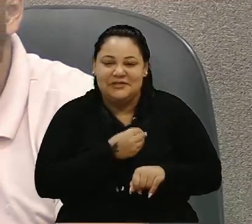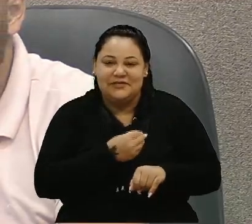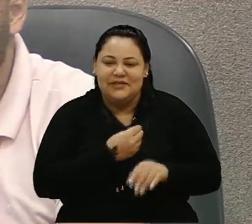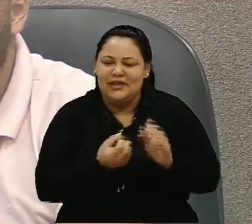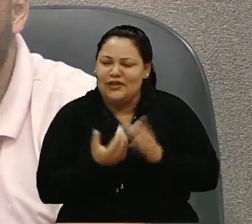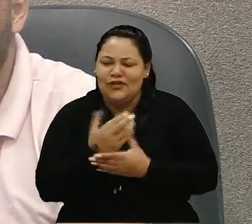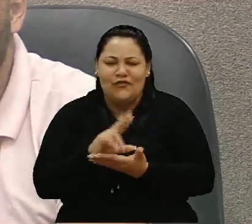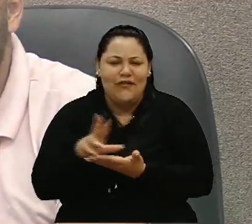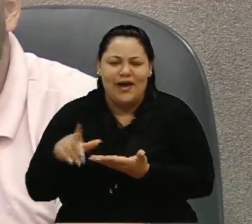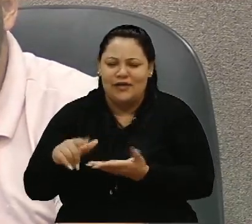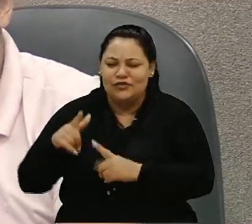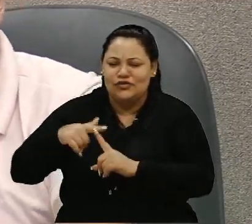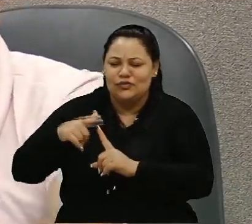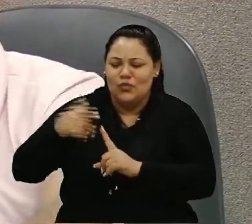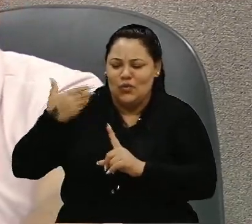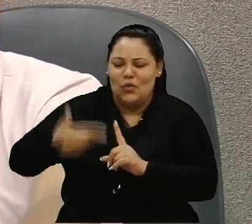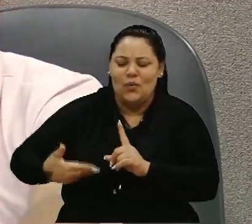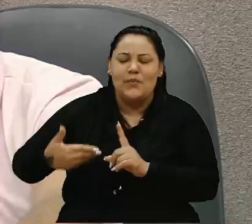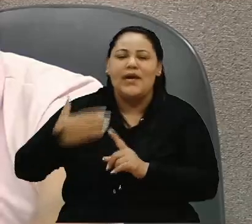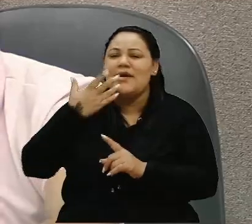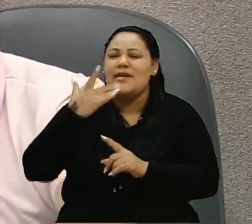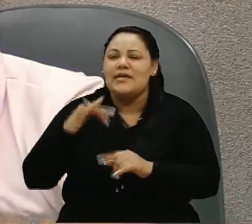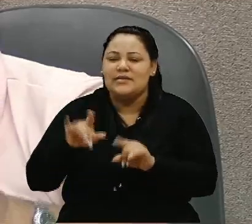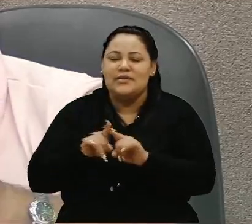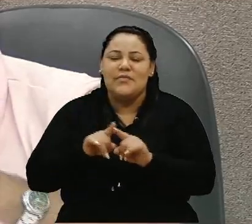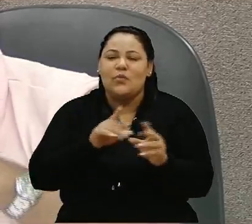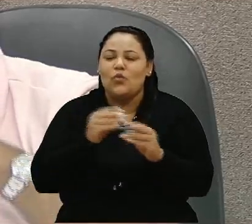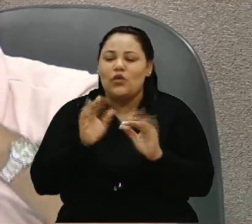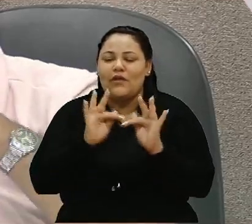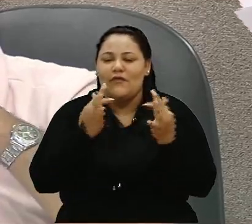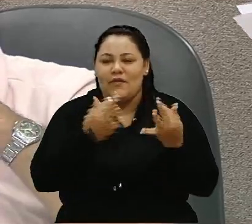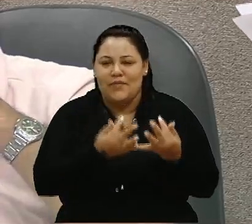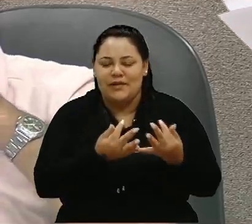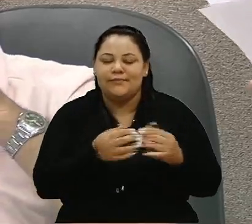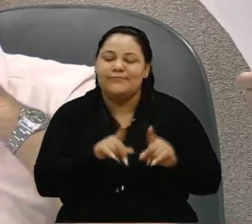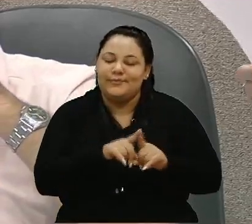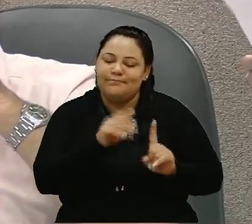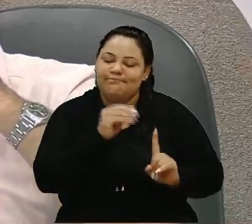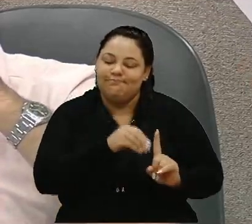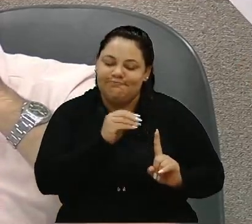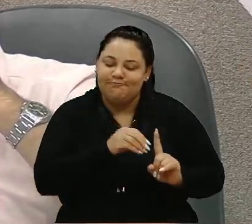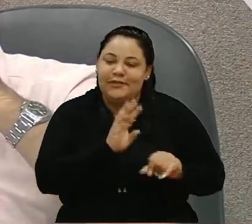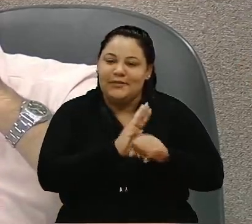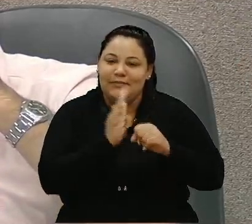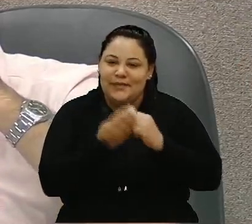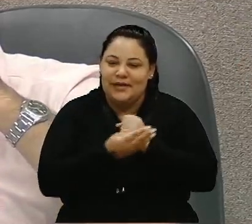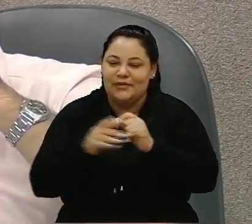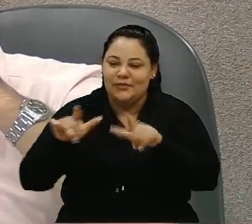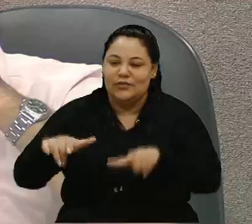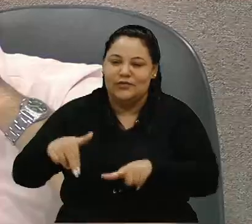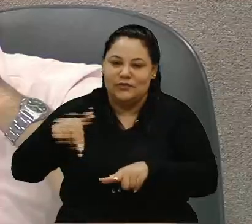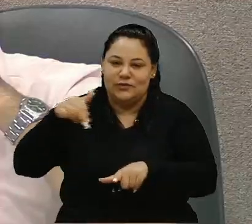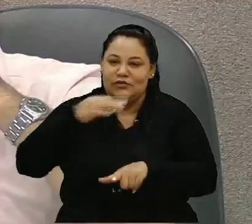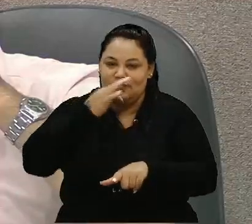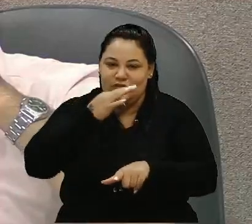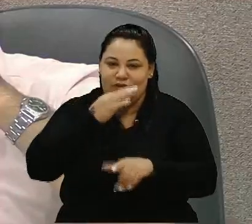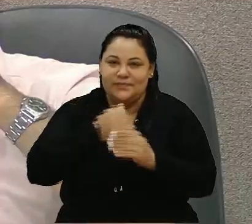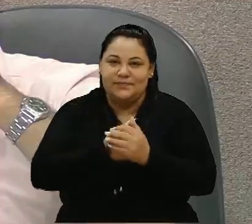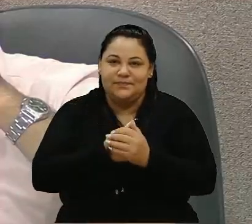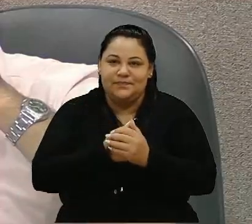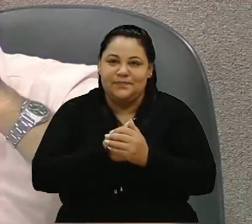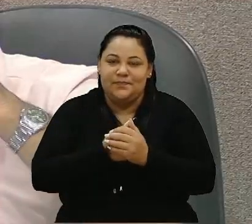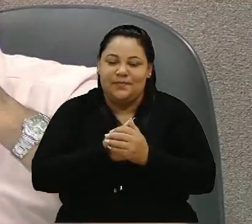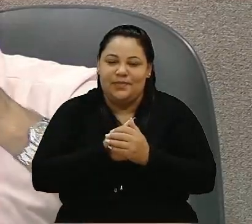peças para muitas crianças, para muitas famílias em vulnerabilidade no bairro, na zona norte de Caxias. Como